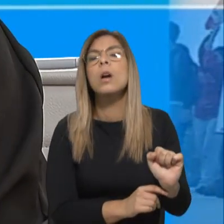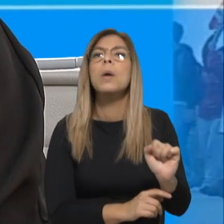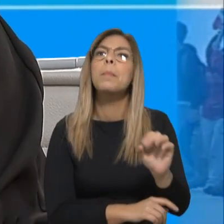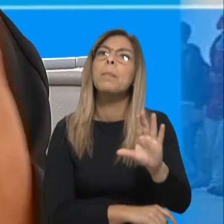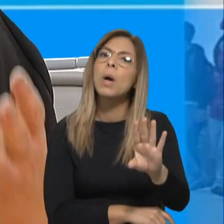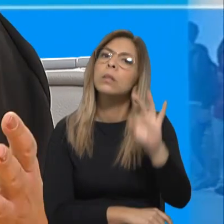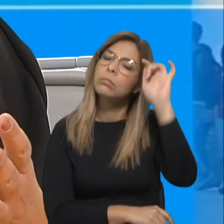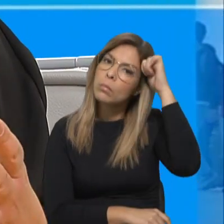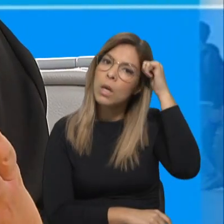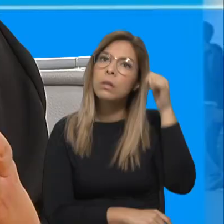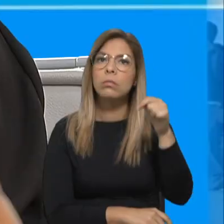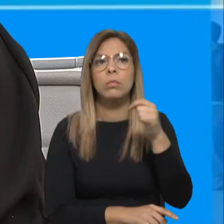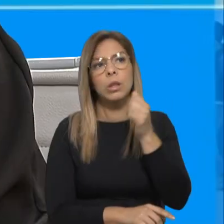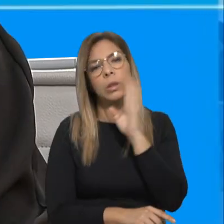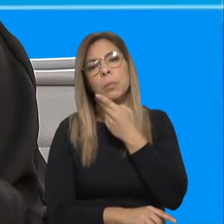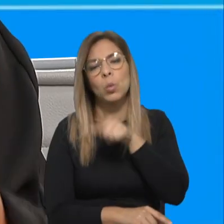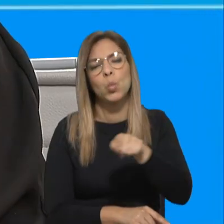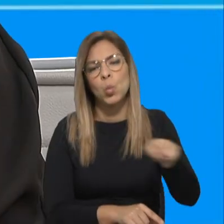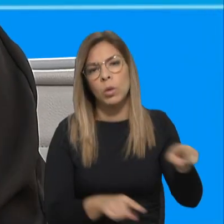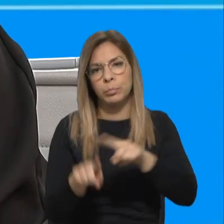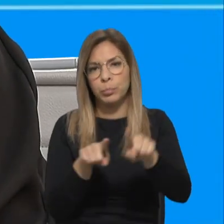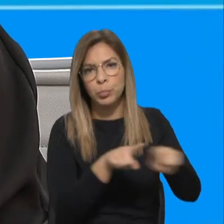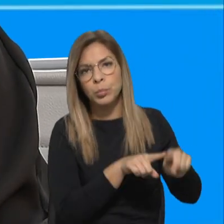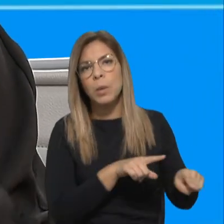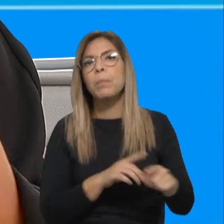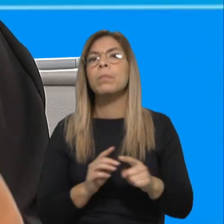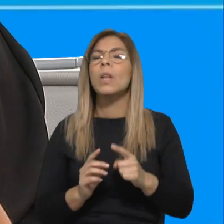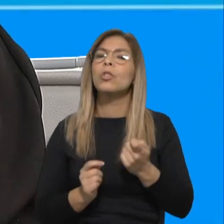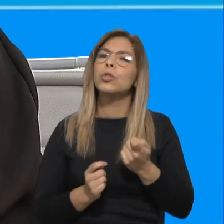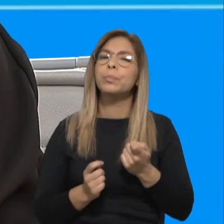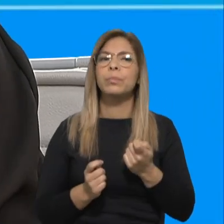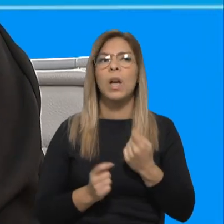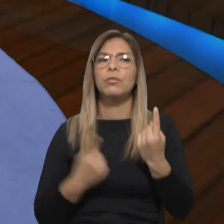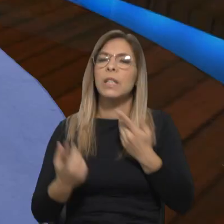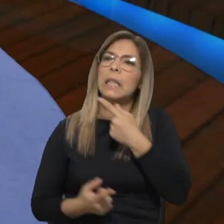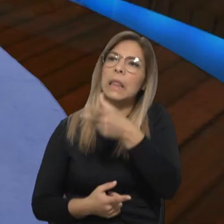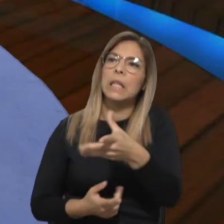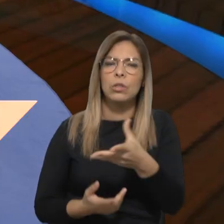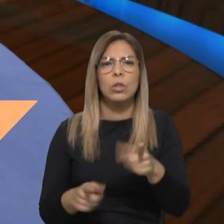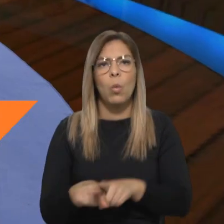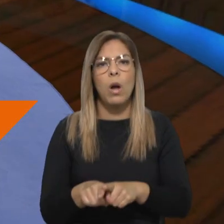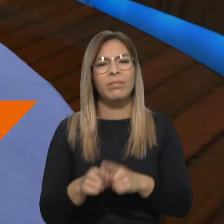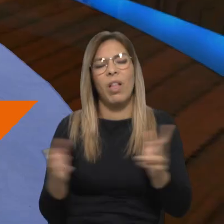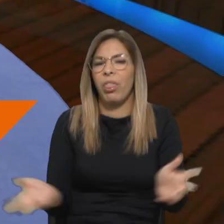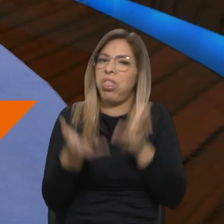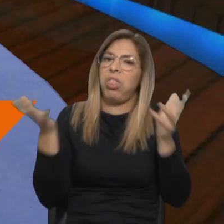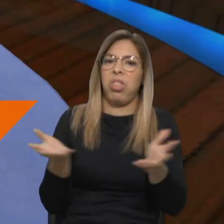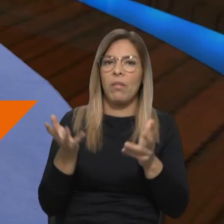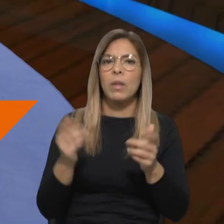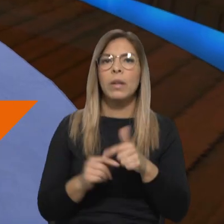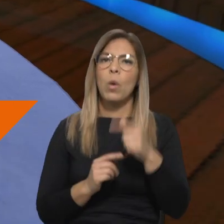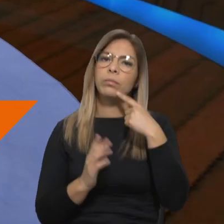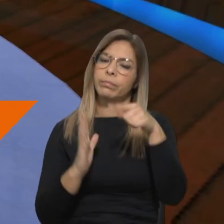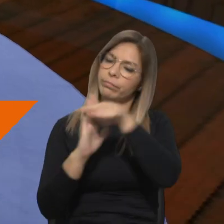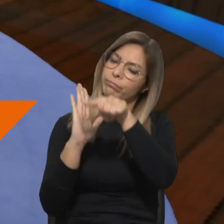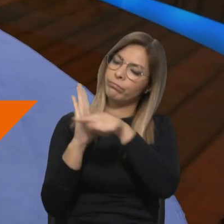impacto depende de múltiplas variáveis. Às vezes é dito também de uma forma um bocadinho ligeira e incorreta de que há uma checklist ou há